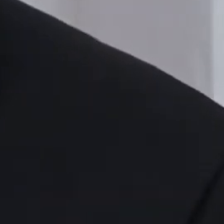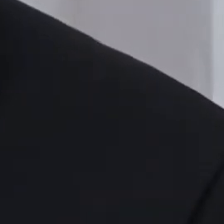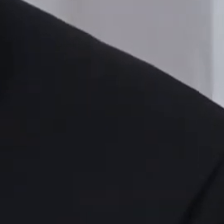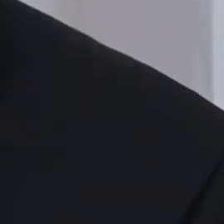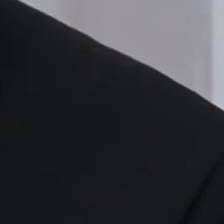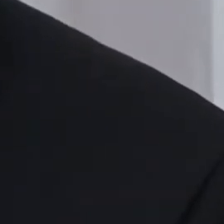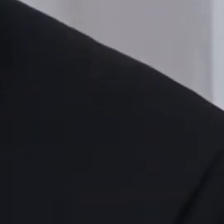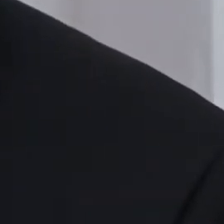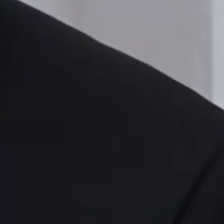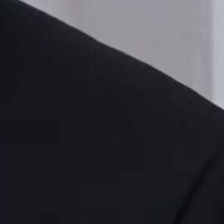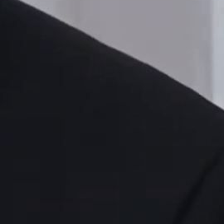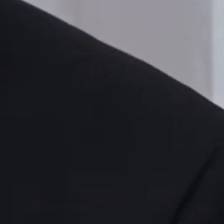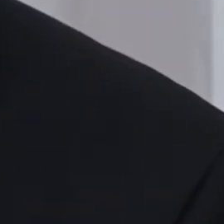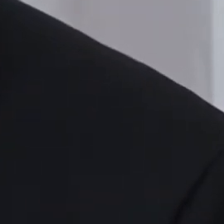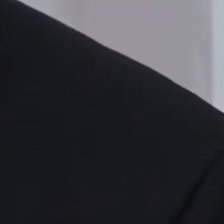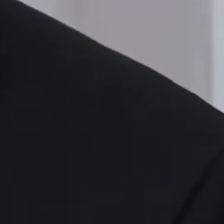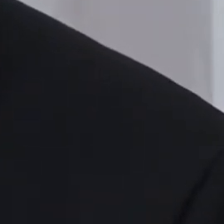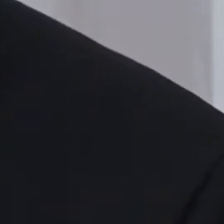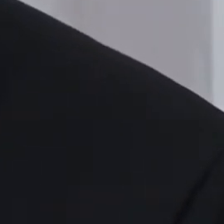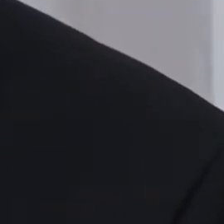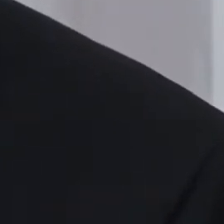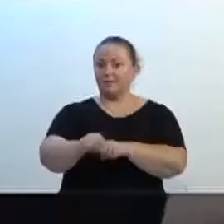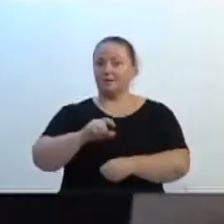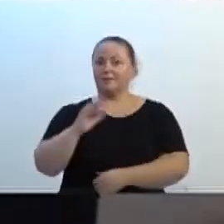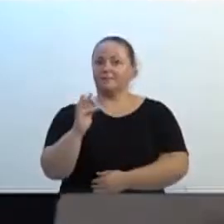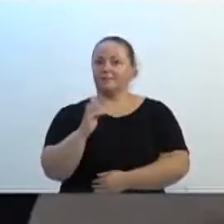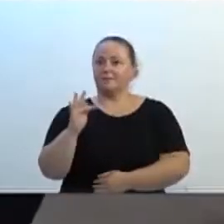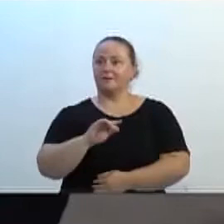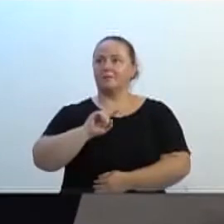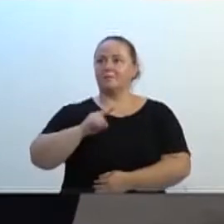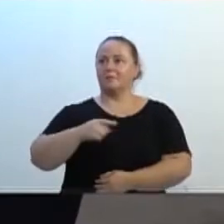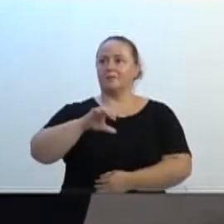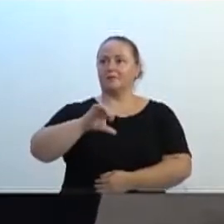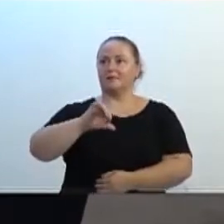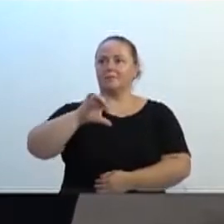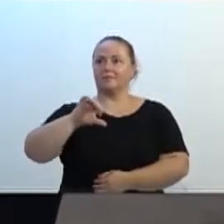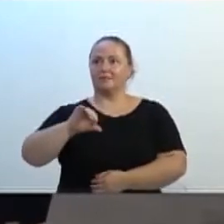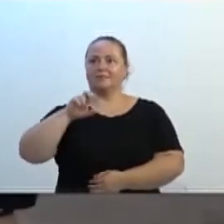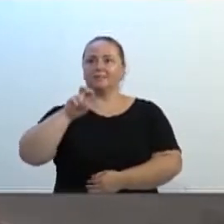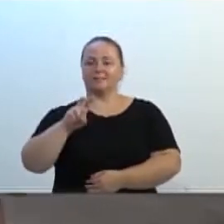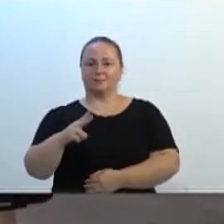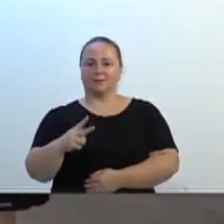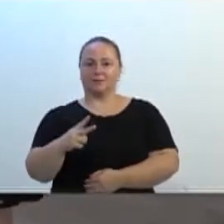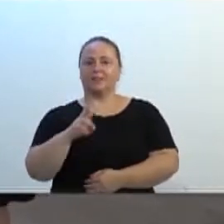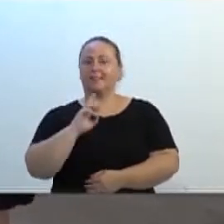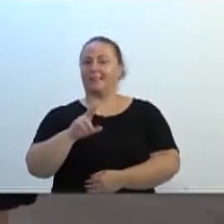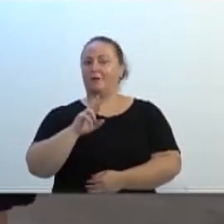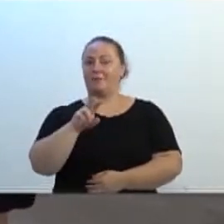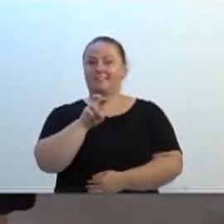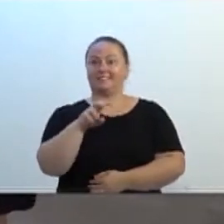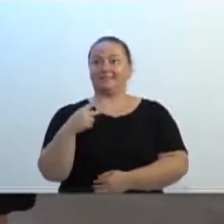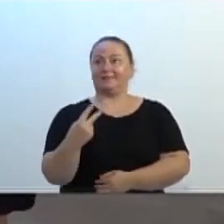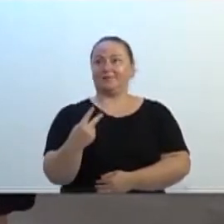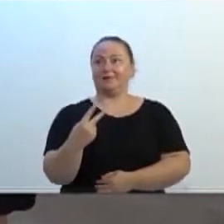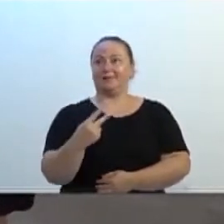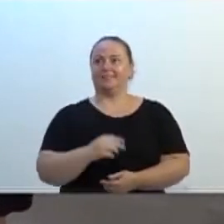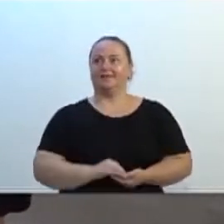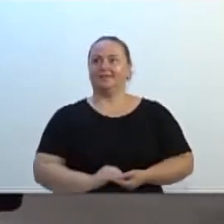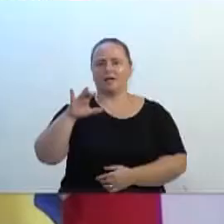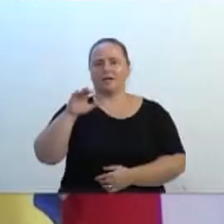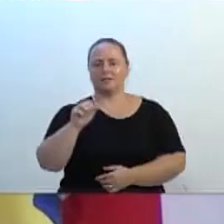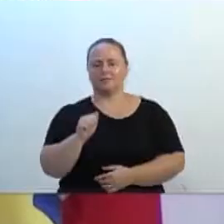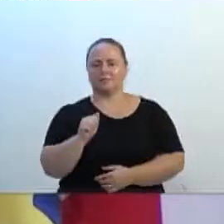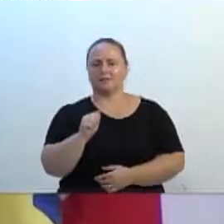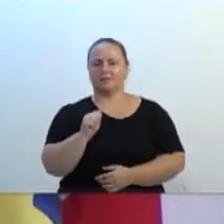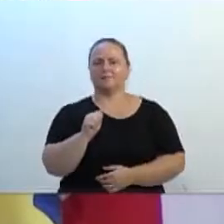feita pelos vereadores aqui de Blumenau. A diretora do Fórum, juíza de Direito Quitéria Tamanini Vieira Pérez, e